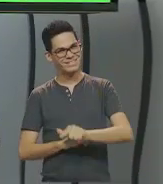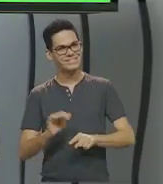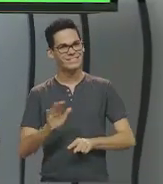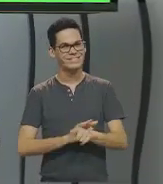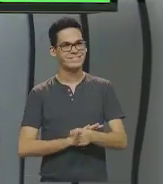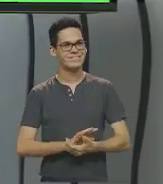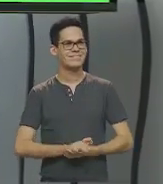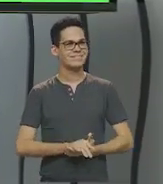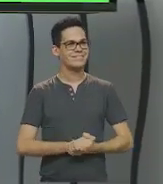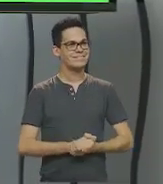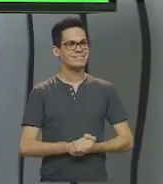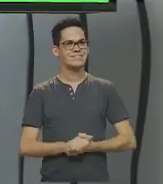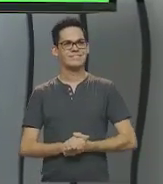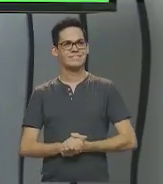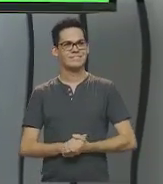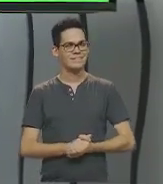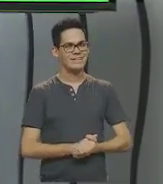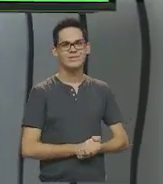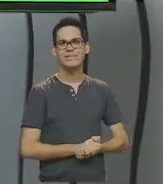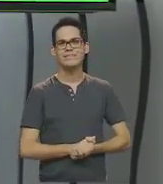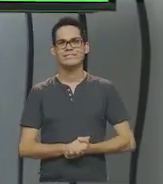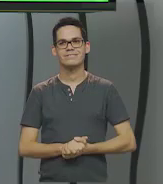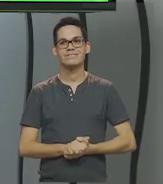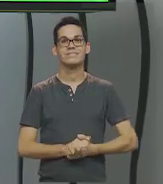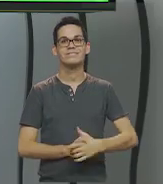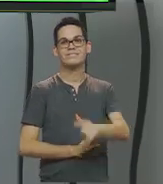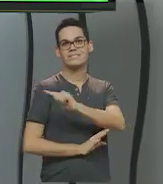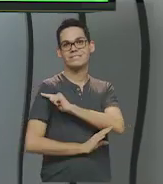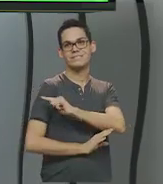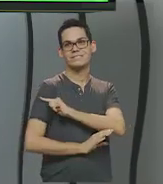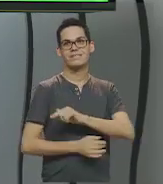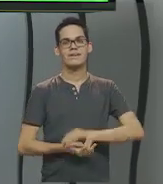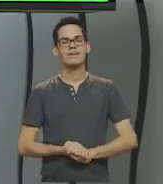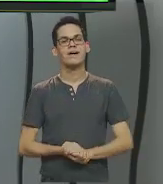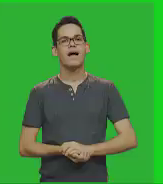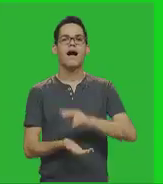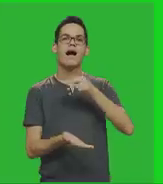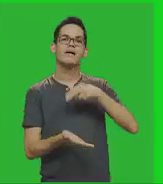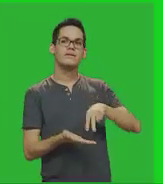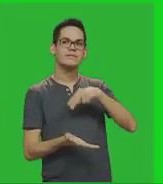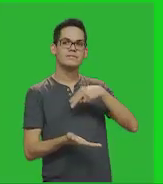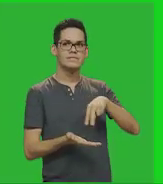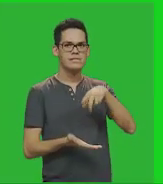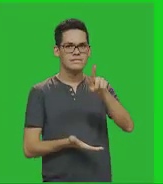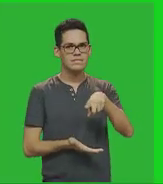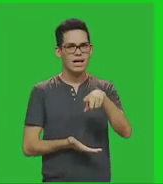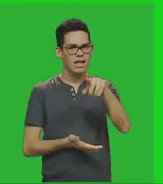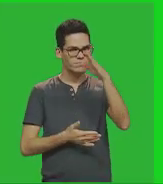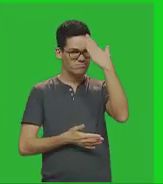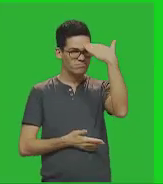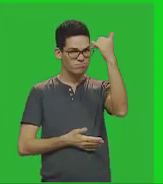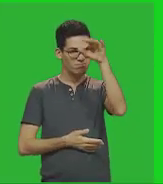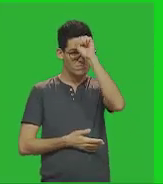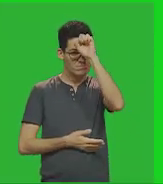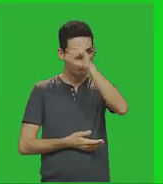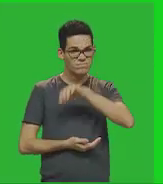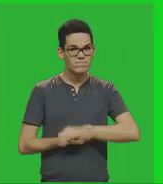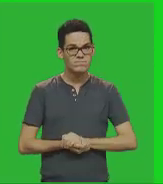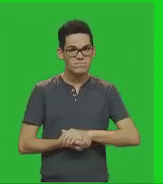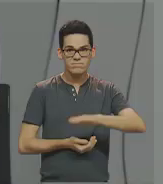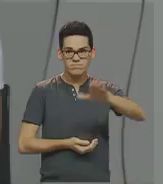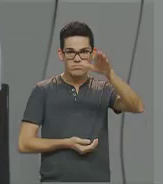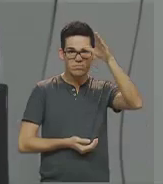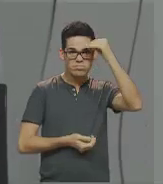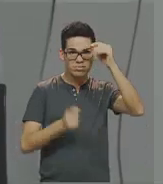próxima. Nossa próxima pergunta é uma pergunta de 7º ano. A dança é um campo de conhecimento? É sim,